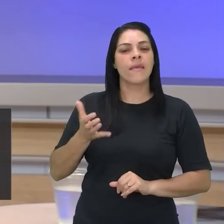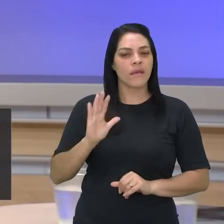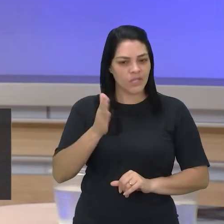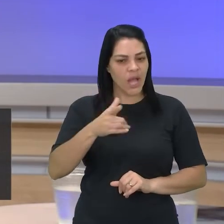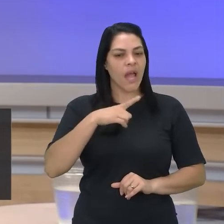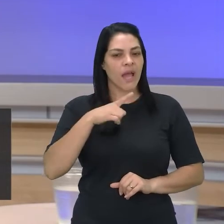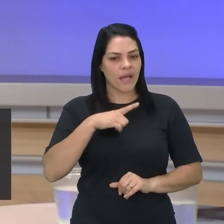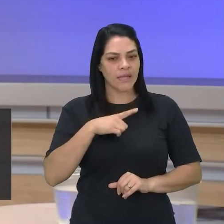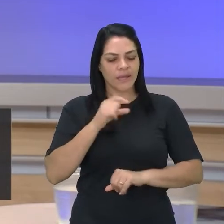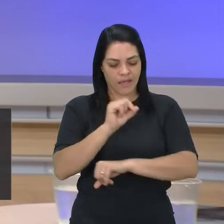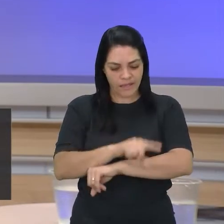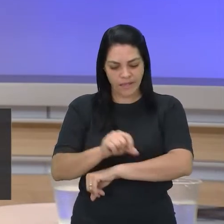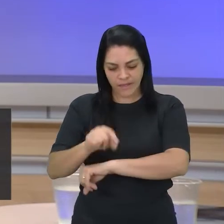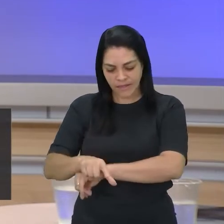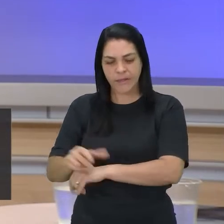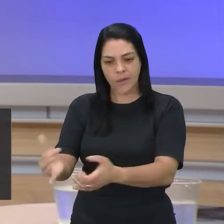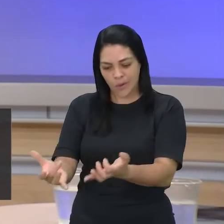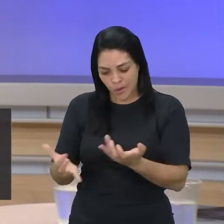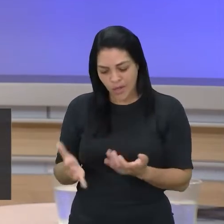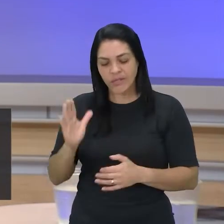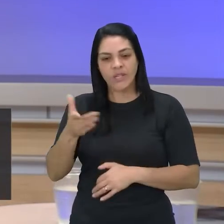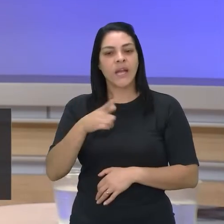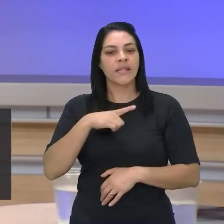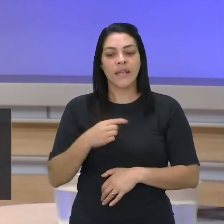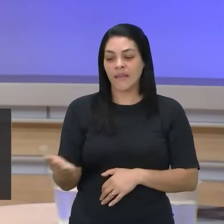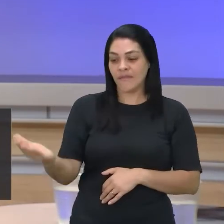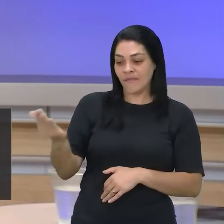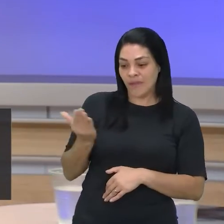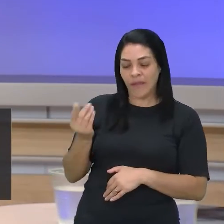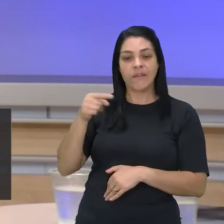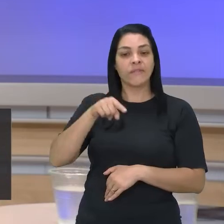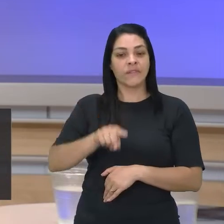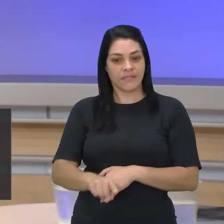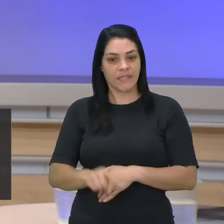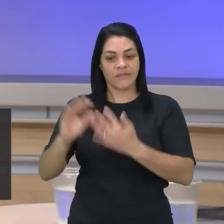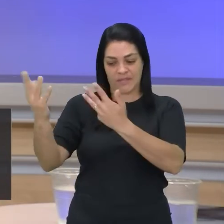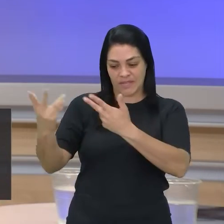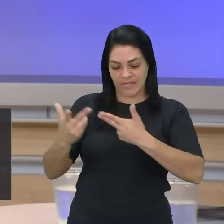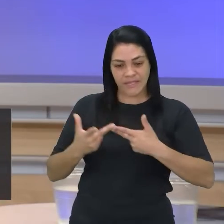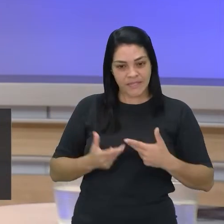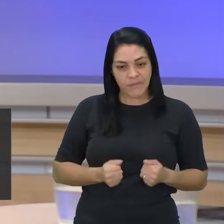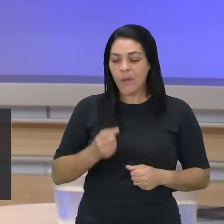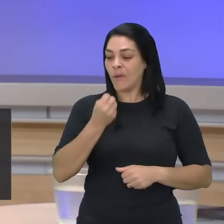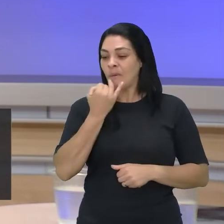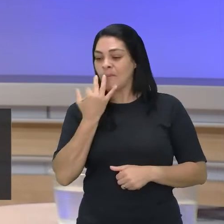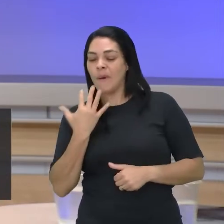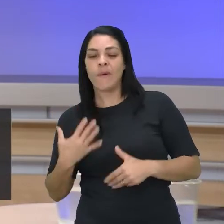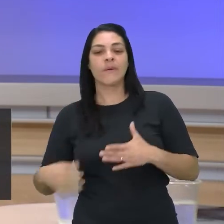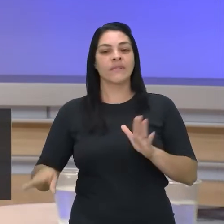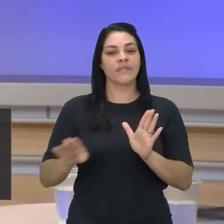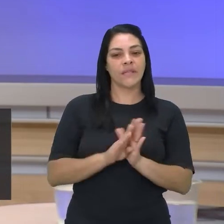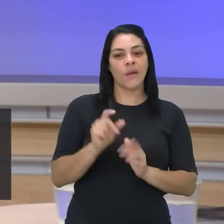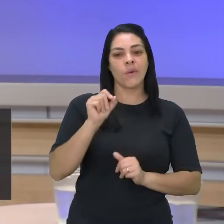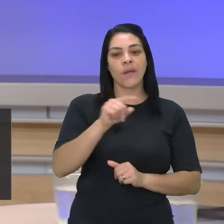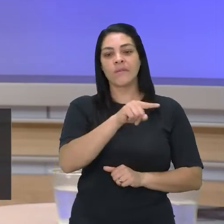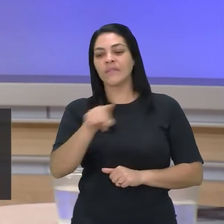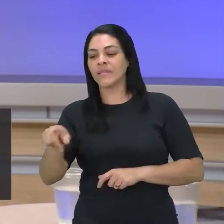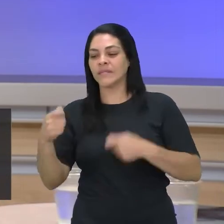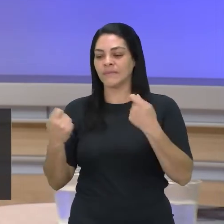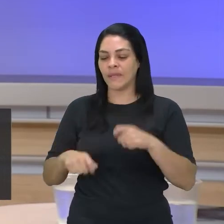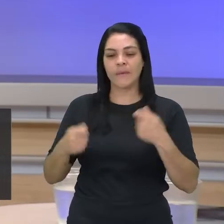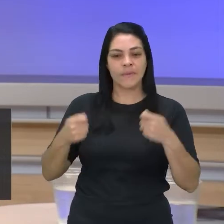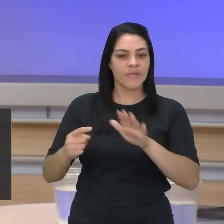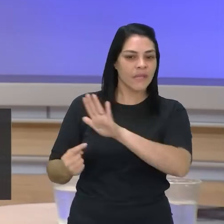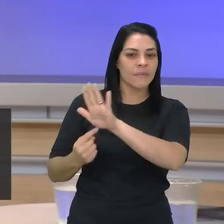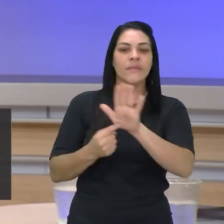uma horta, a gente já tem outras iniciativas, então venham, vocês vão ser recebidos de braços abertos, que bom que estão chegando, o que vocês precisam? Ah, tem que apresentar